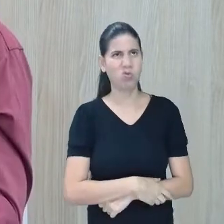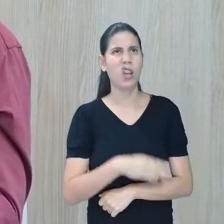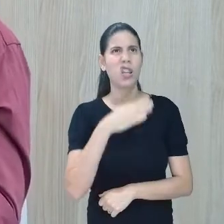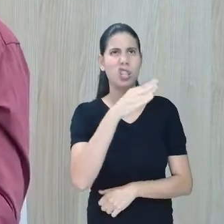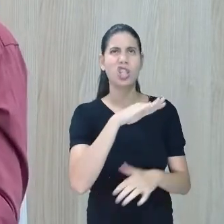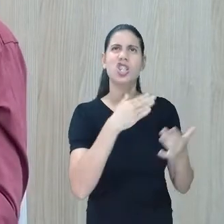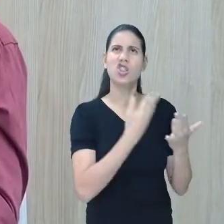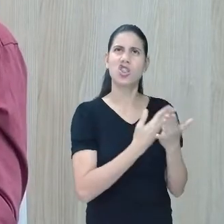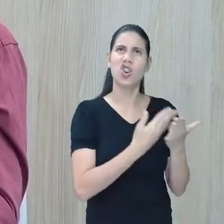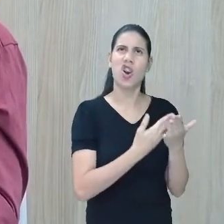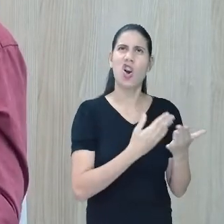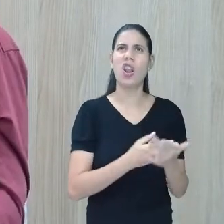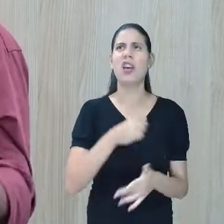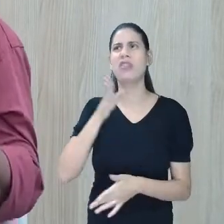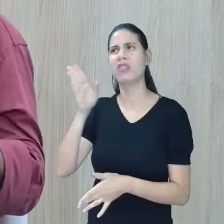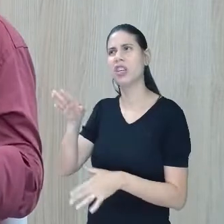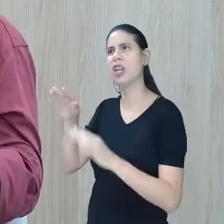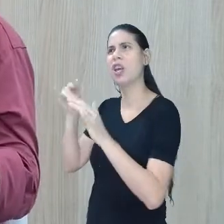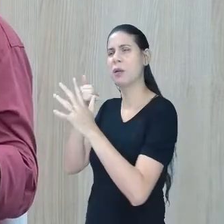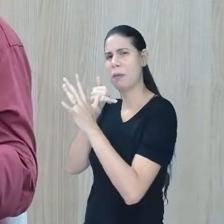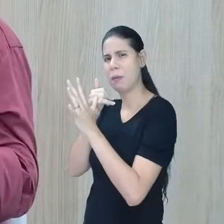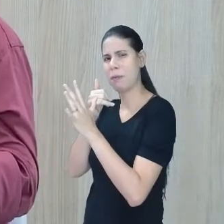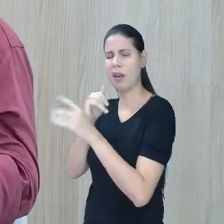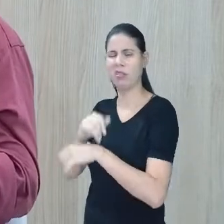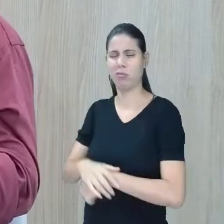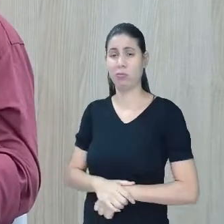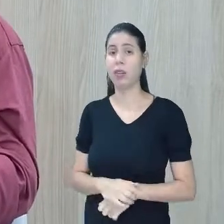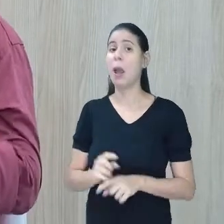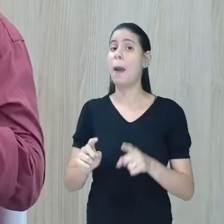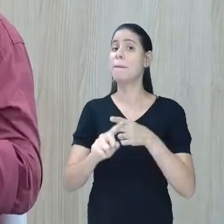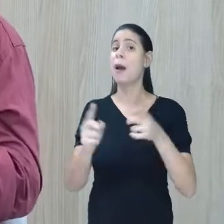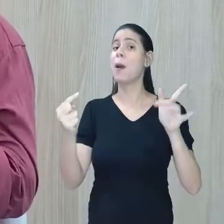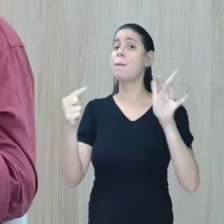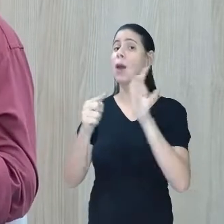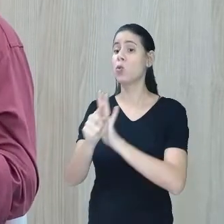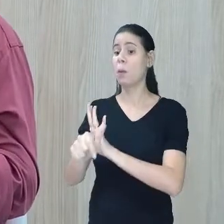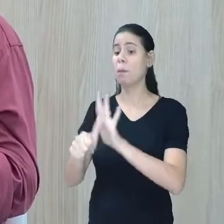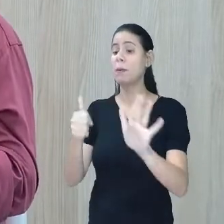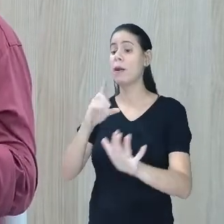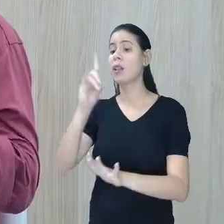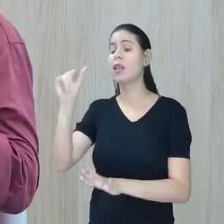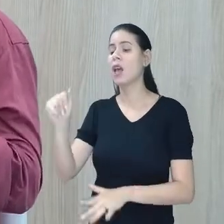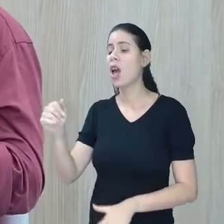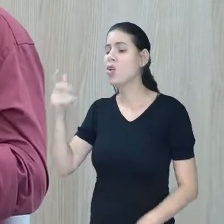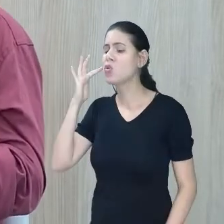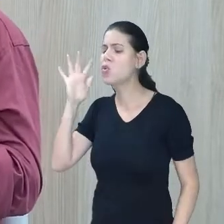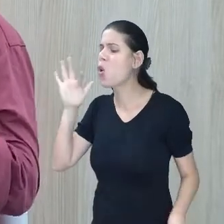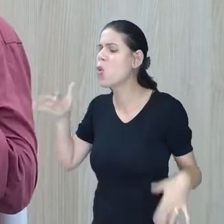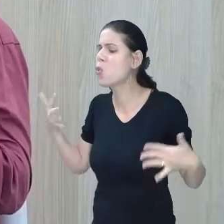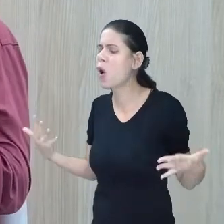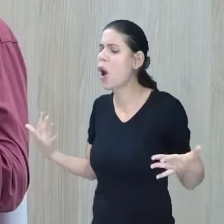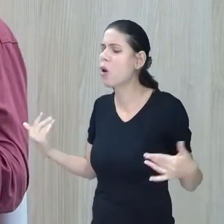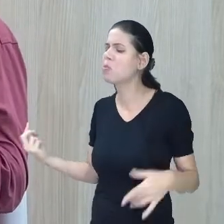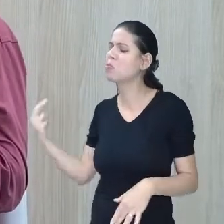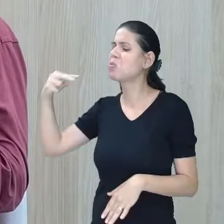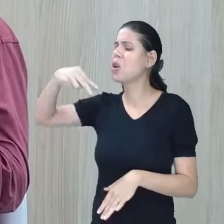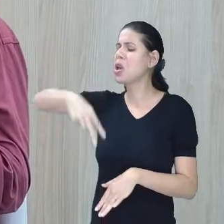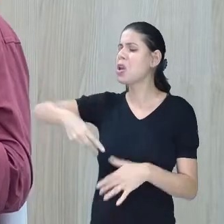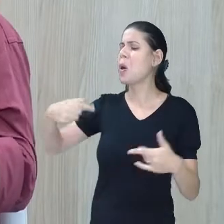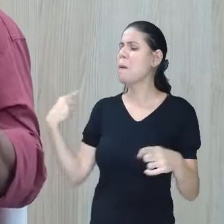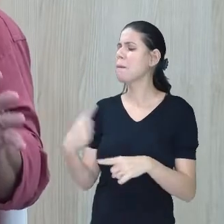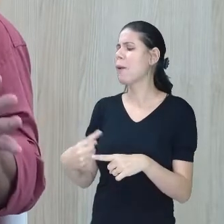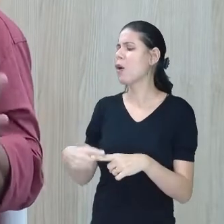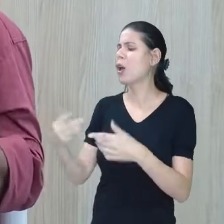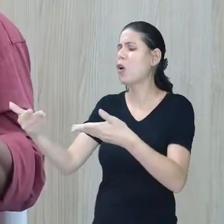novo. Aí a gente quer desistir. Mas eu pergunto no primeiro dia, qual o seu sonho? você está aqui por quê? Quem foi que lhe